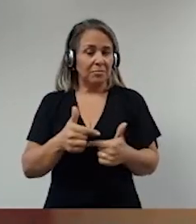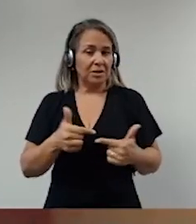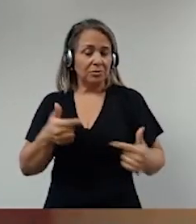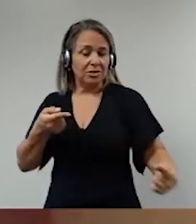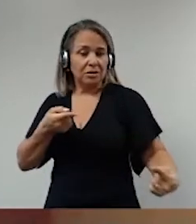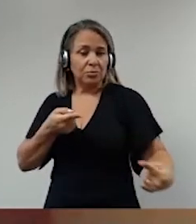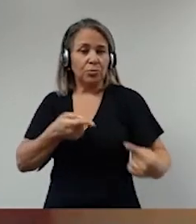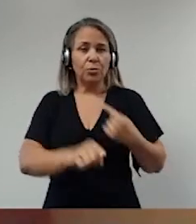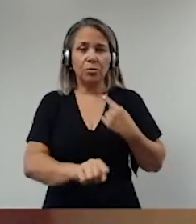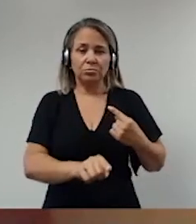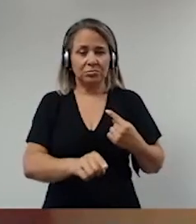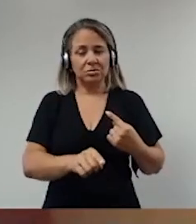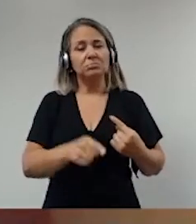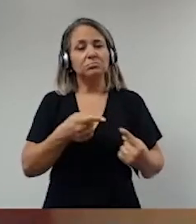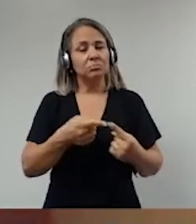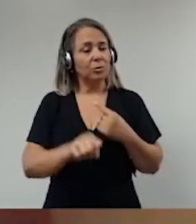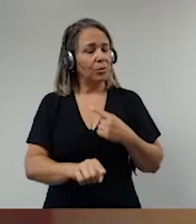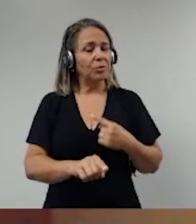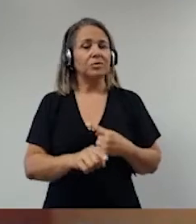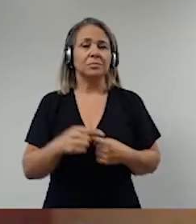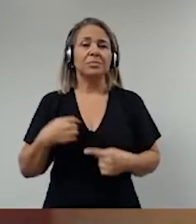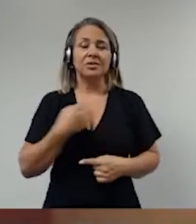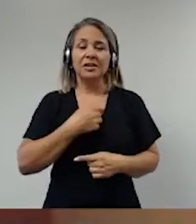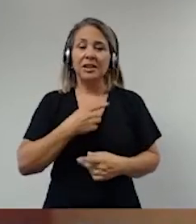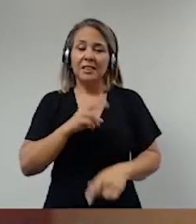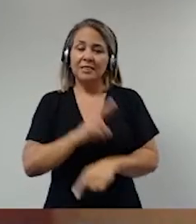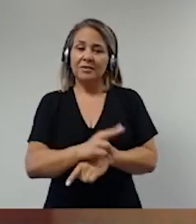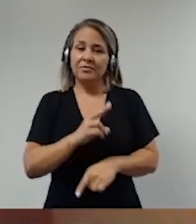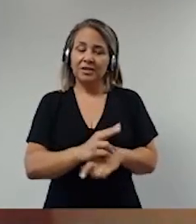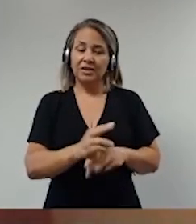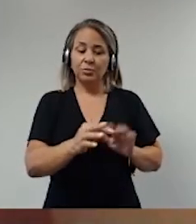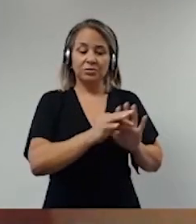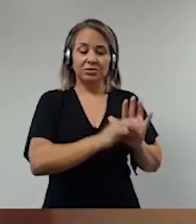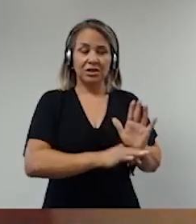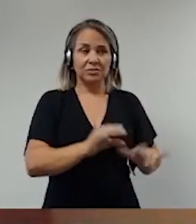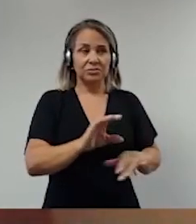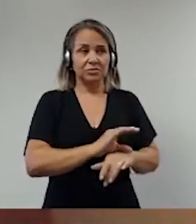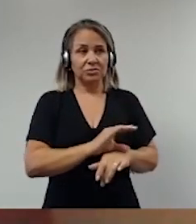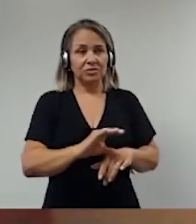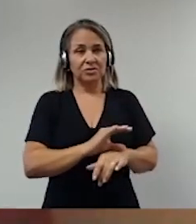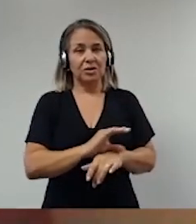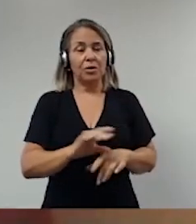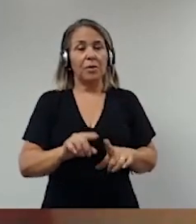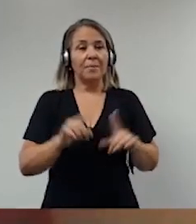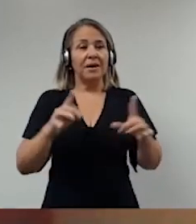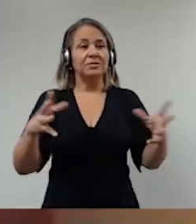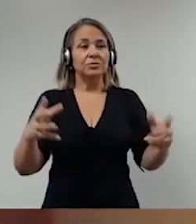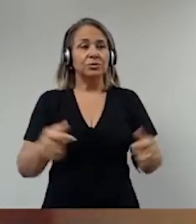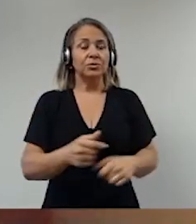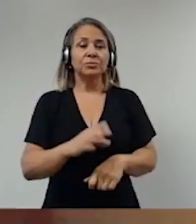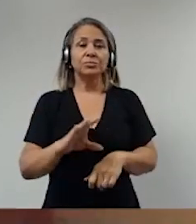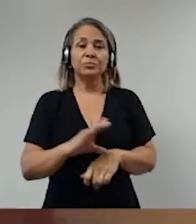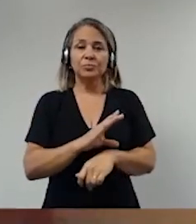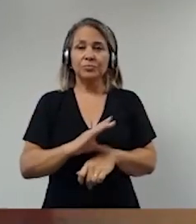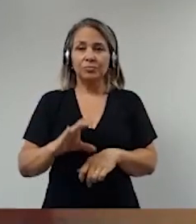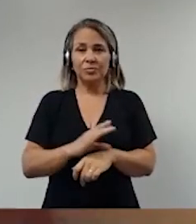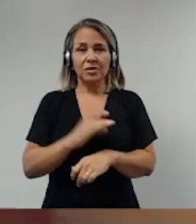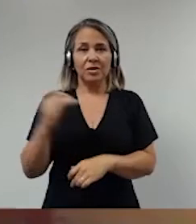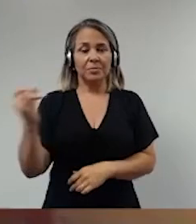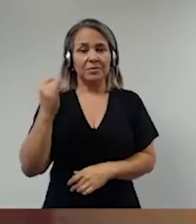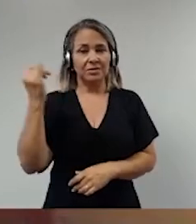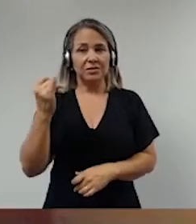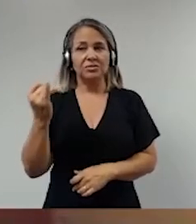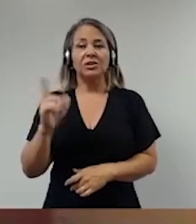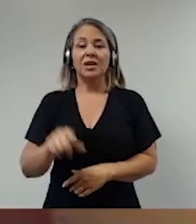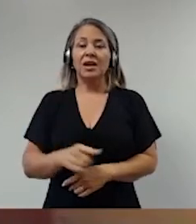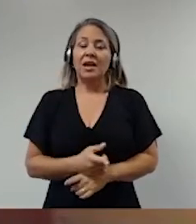essas questões na sua profundidade. Não é apenas defender o texto constitucional, mas defender aquilo que o texto constitucional considera que é importante, que são as relações